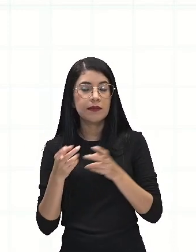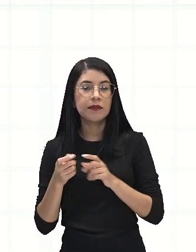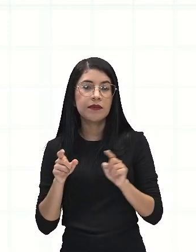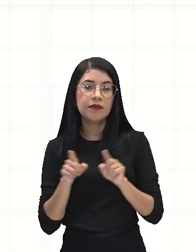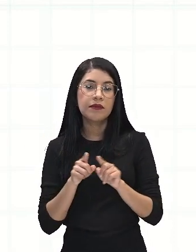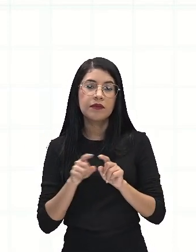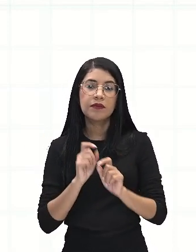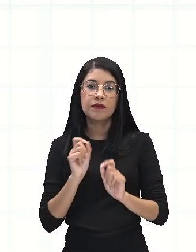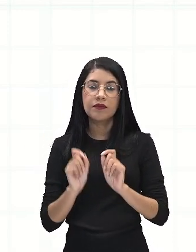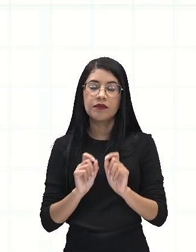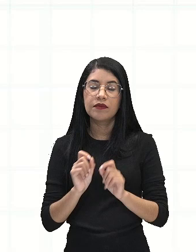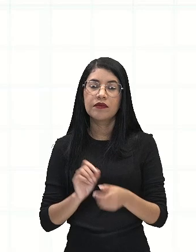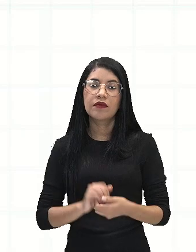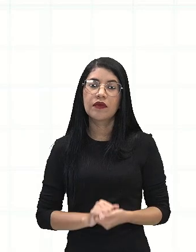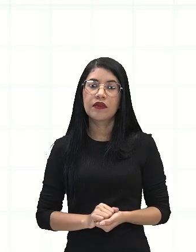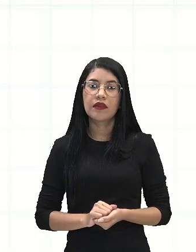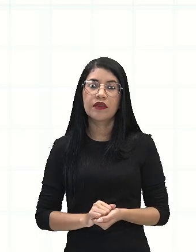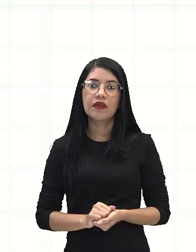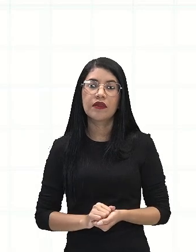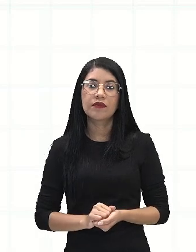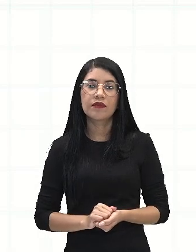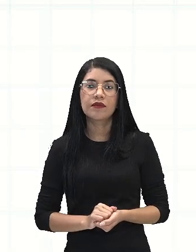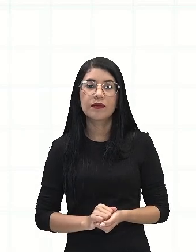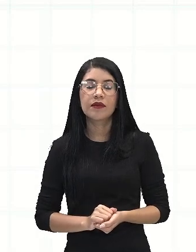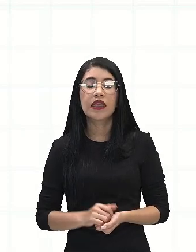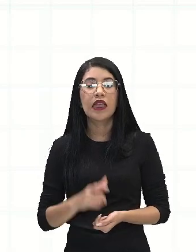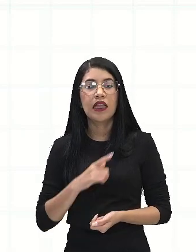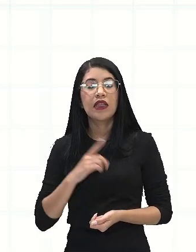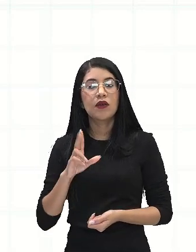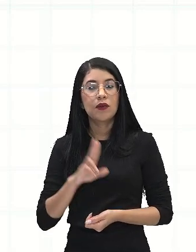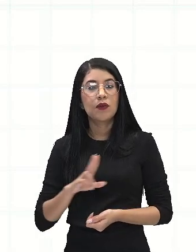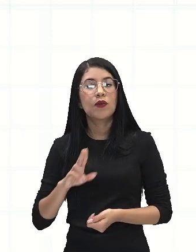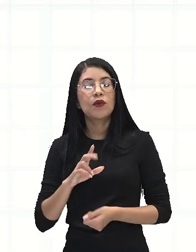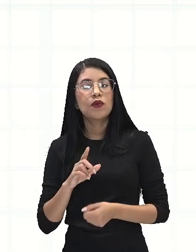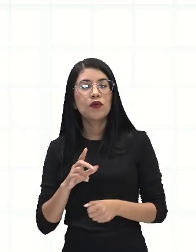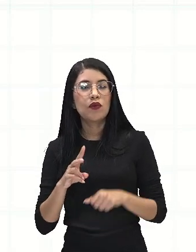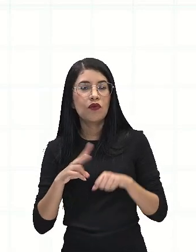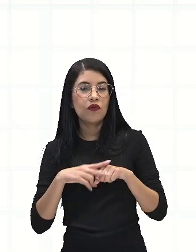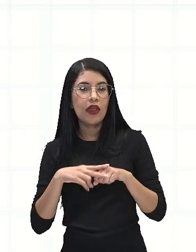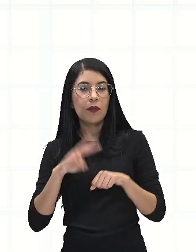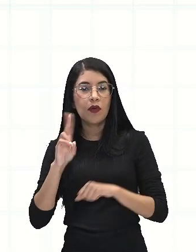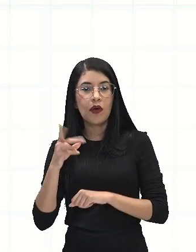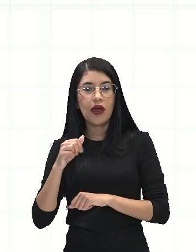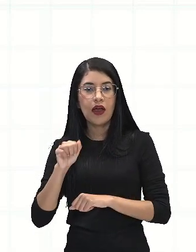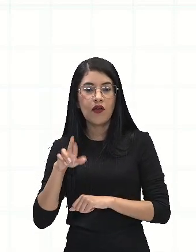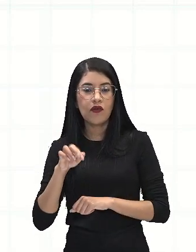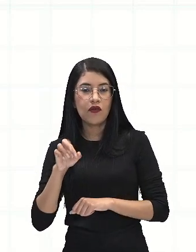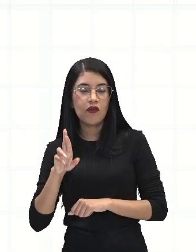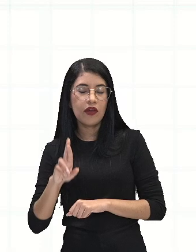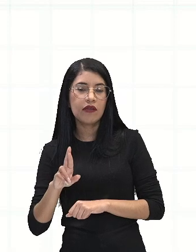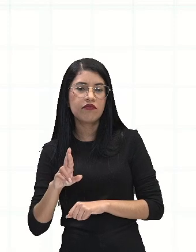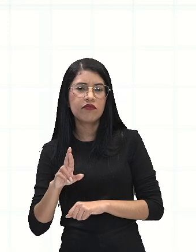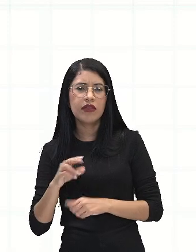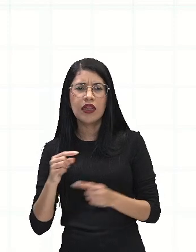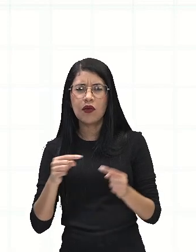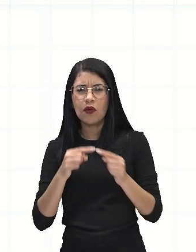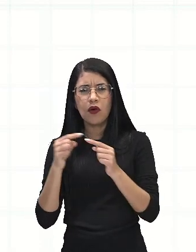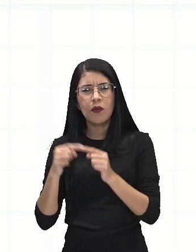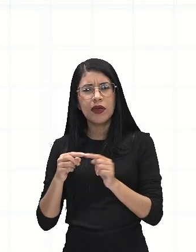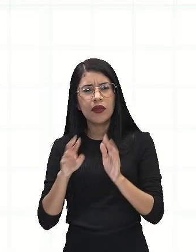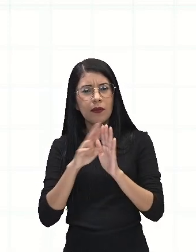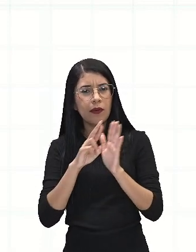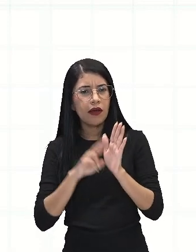certo? Nós conseguimos observar que existe o uso do verbo haver. Então, como ele apareceu? Será que ele está de acordo com as normas